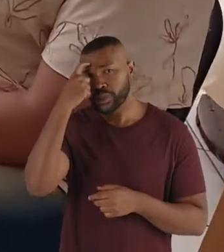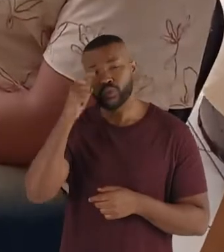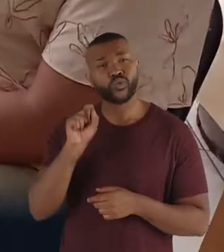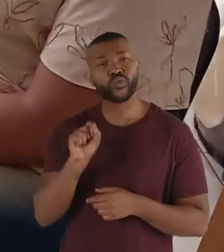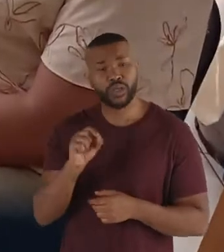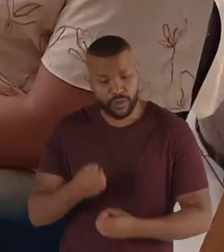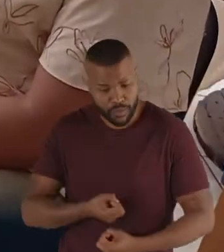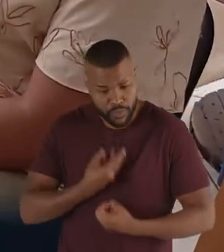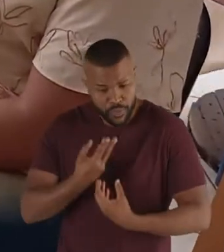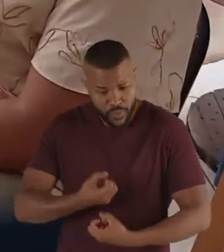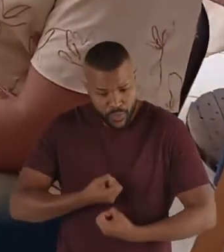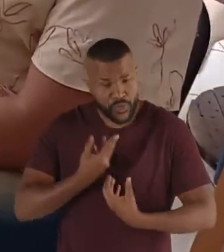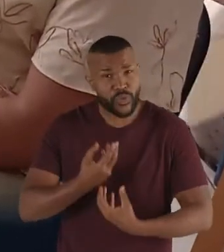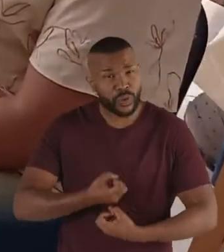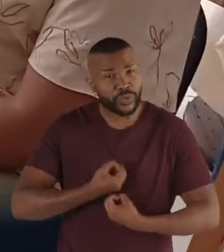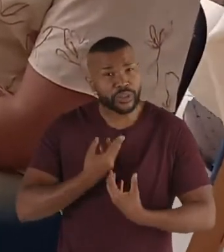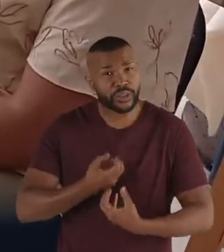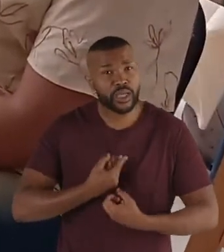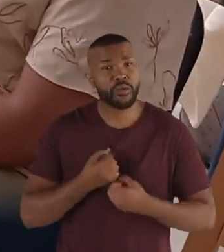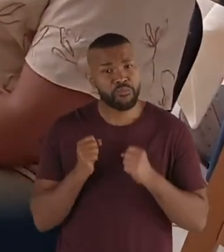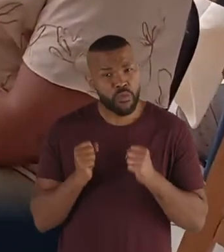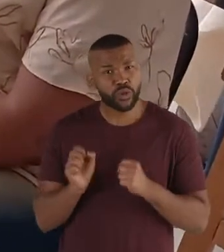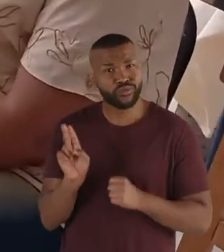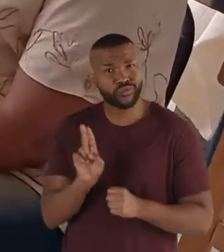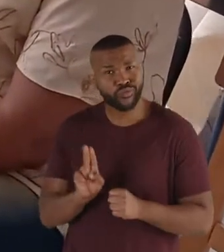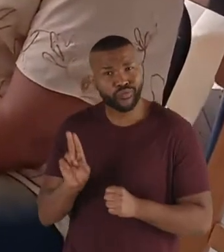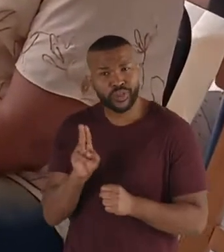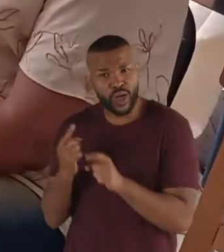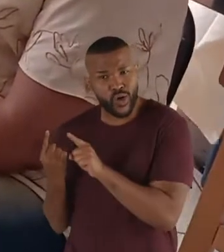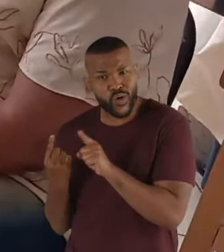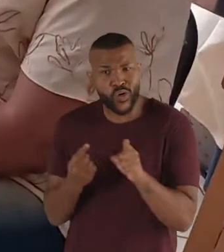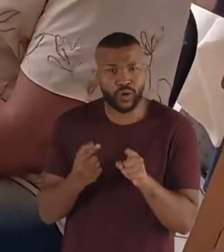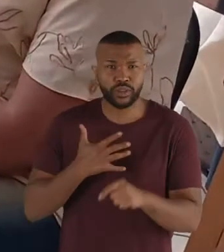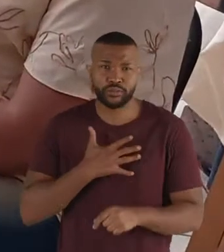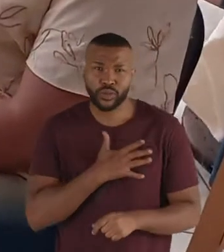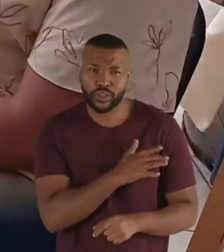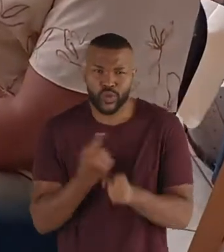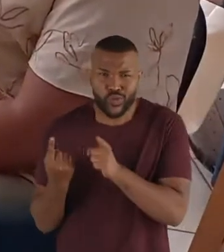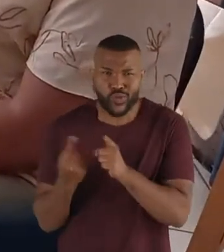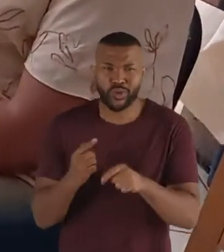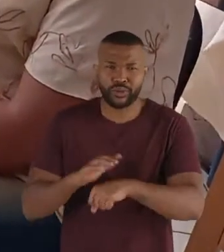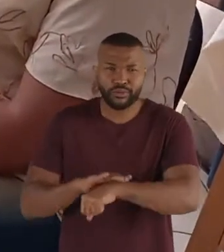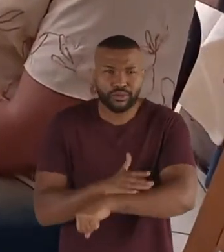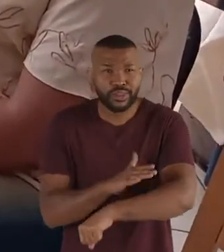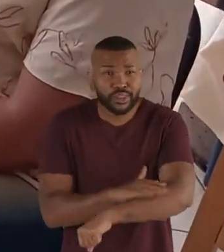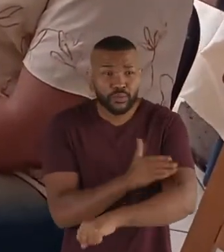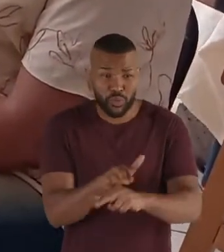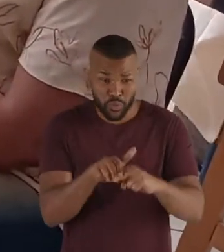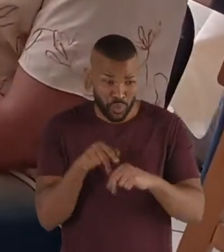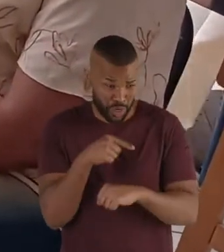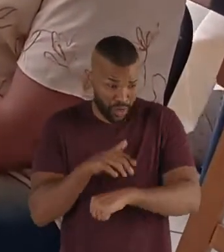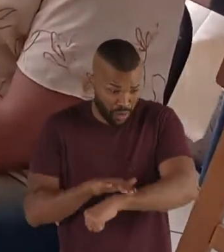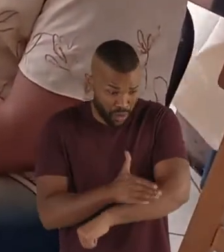mente que a poesia pode ser uma arma contra o preconceito, contra o racismo,